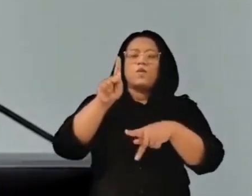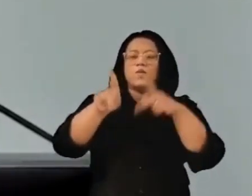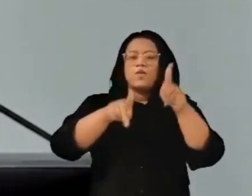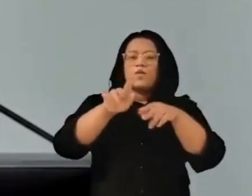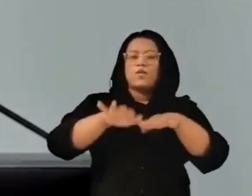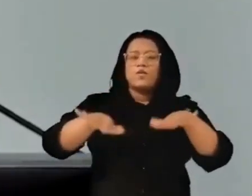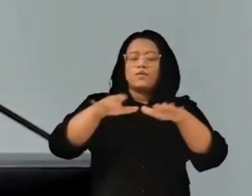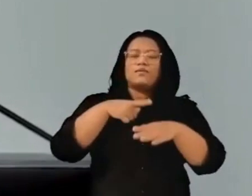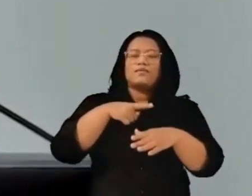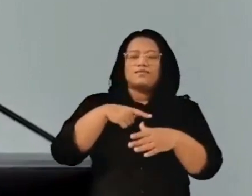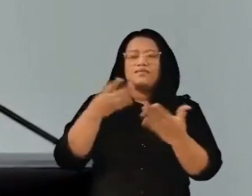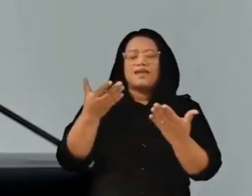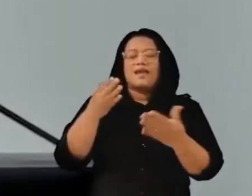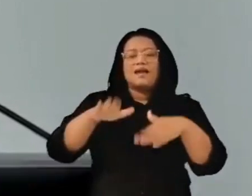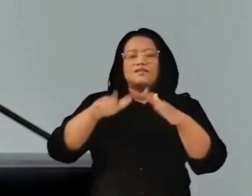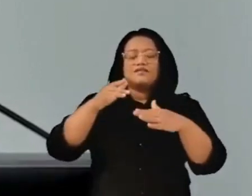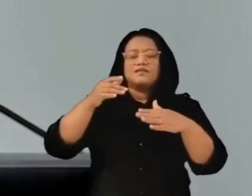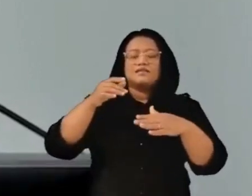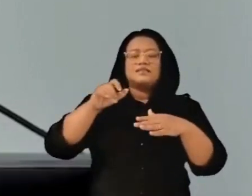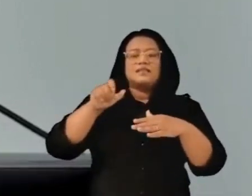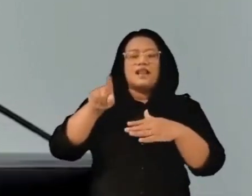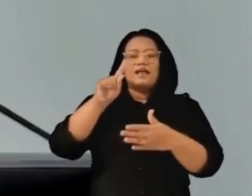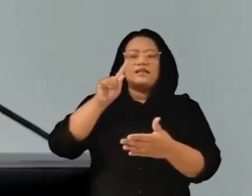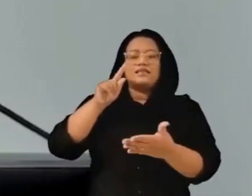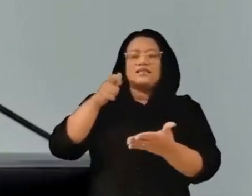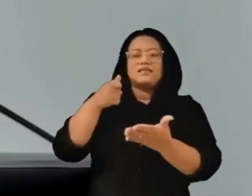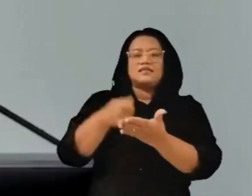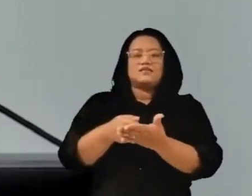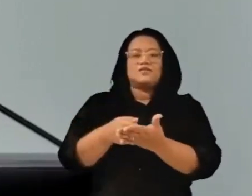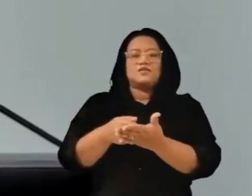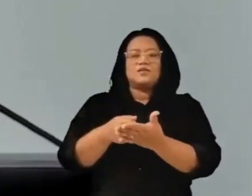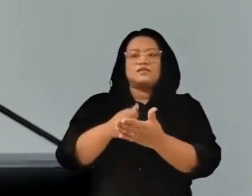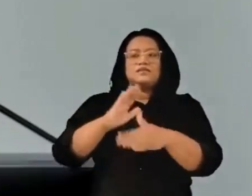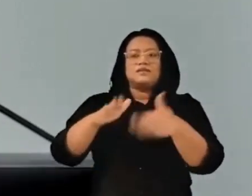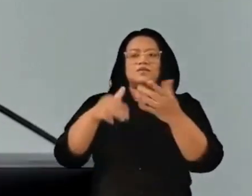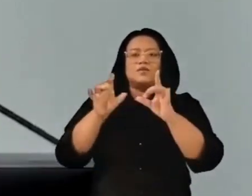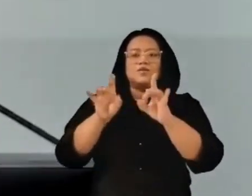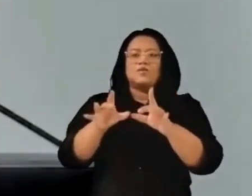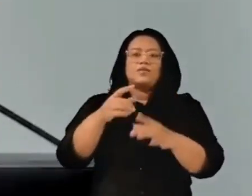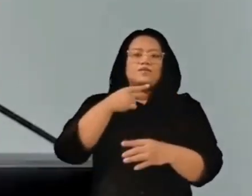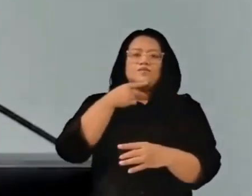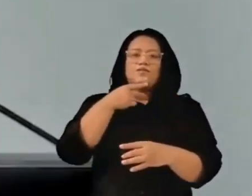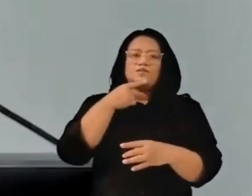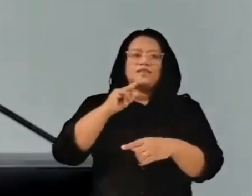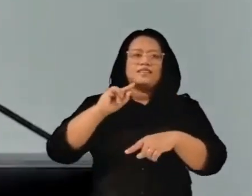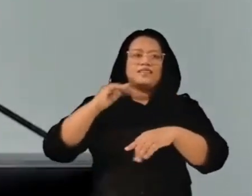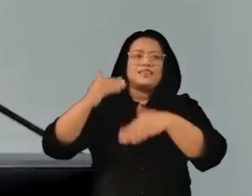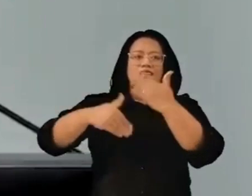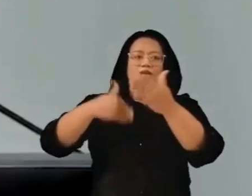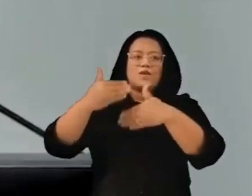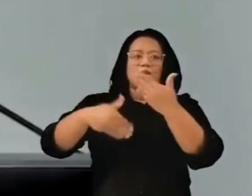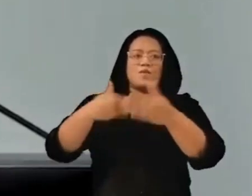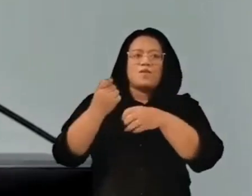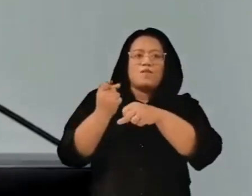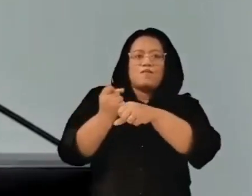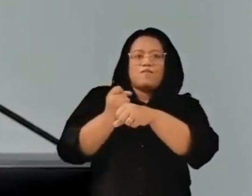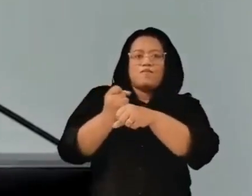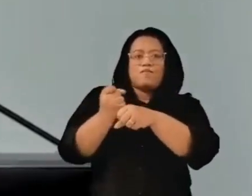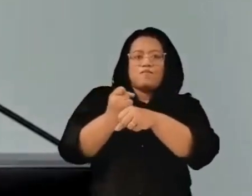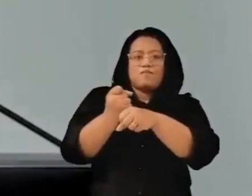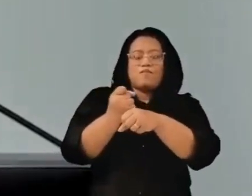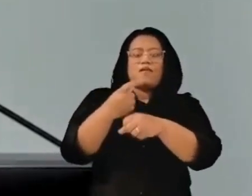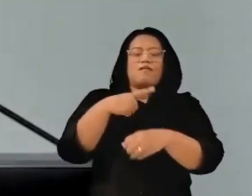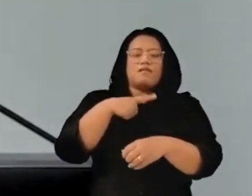são impossíveis de ser cumpridas posteriormente, depois de décadas, muitas vezes, de